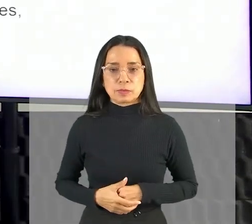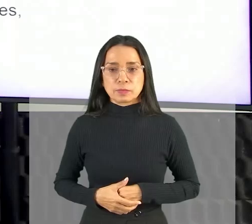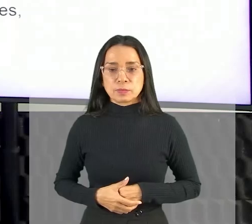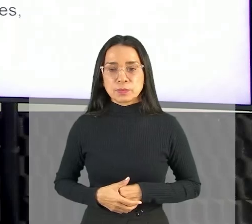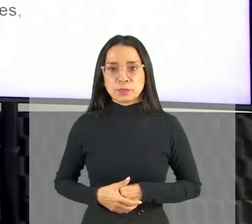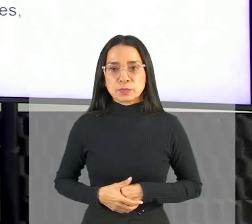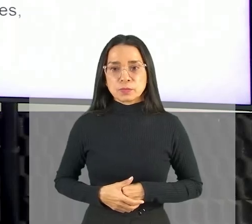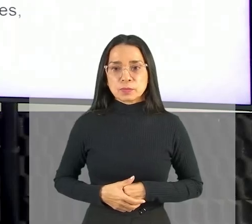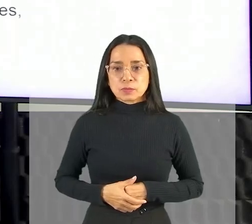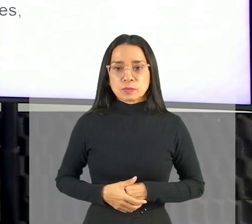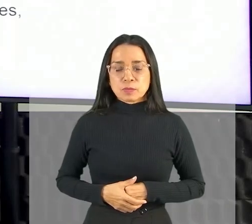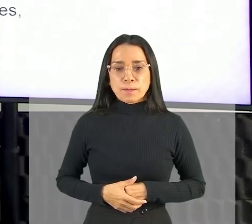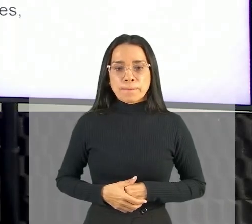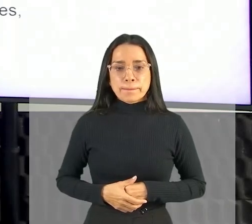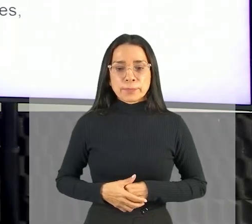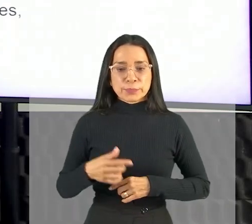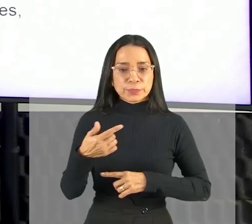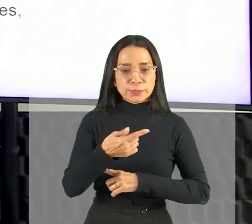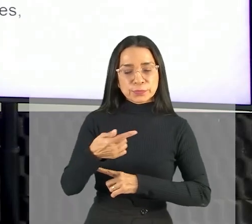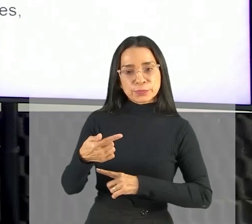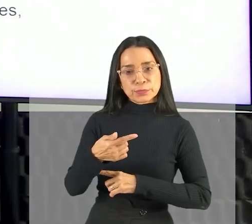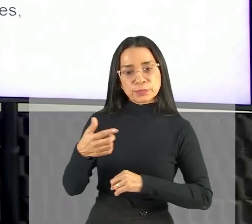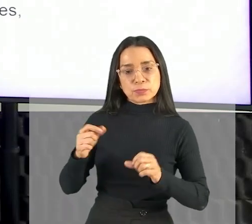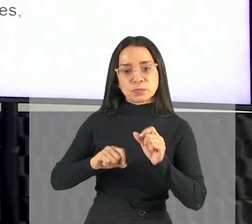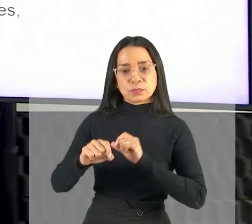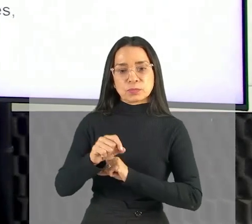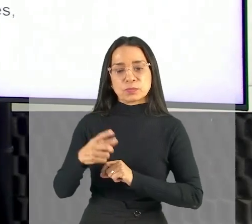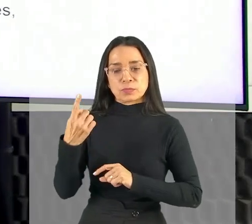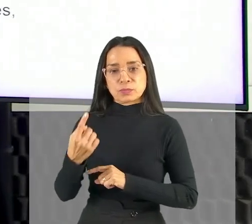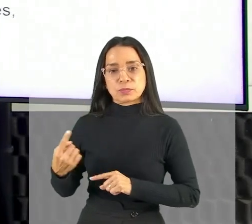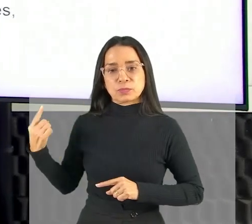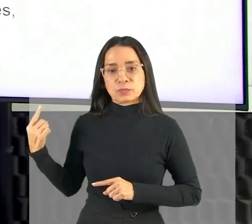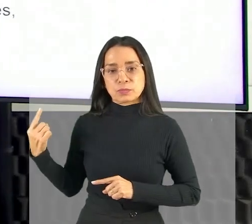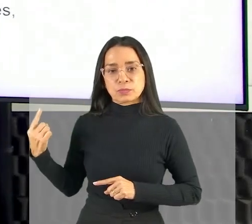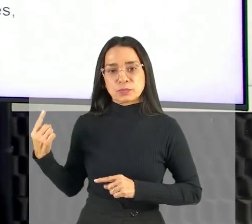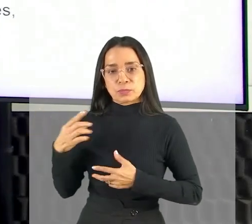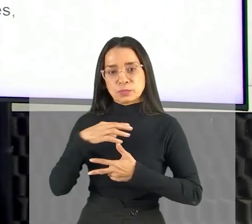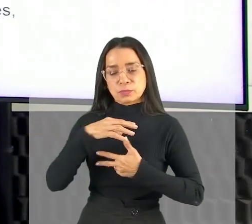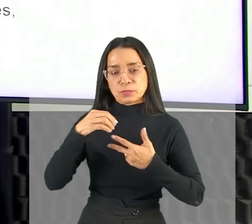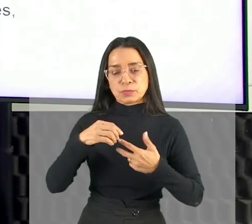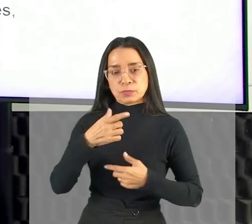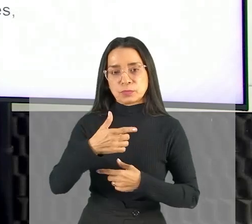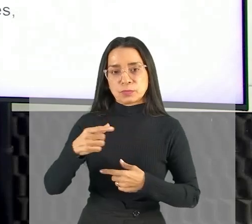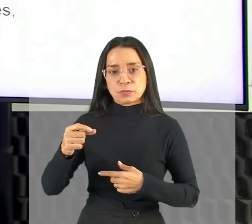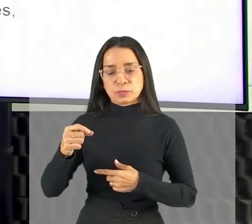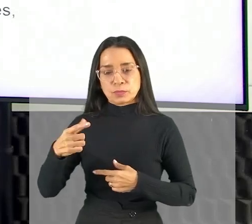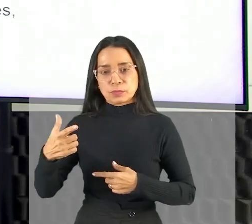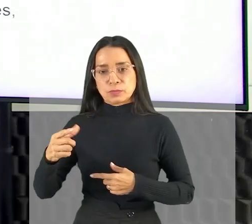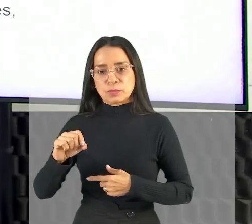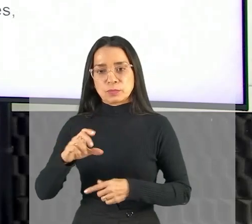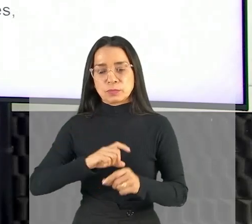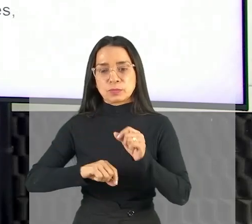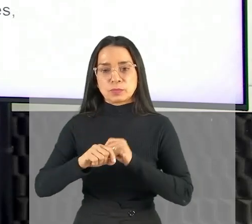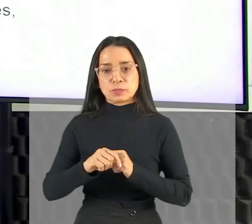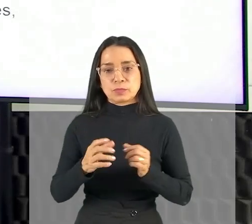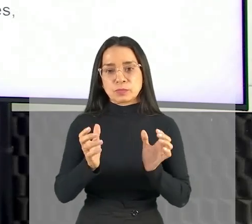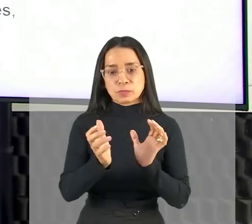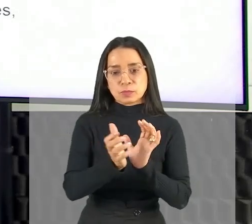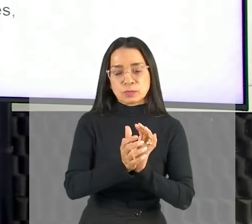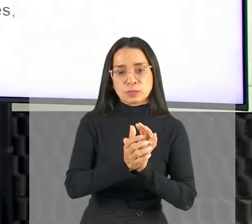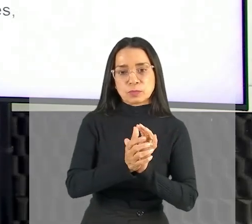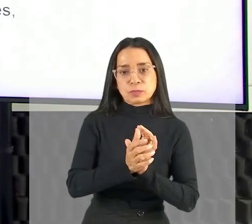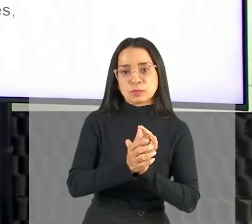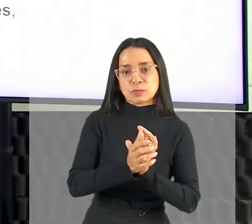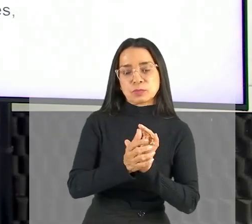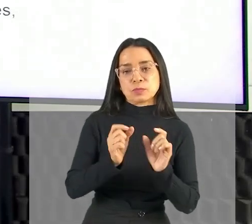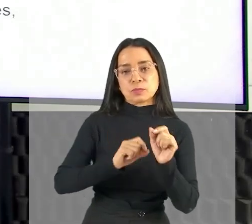76 questão 77 Enem 2020 um grupo de roedores apagar aqui